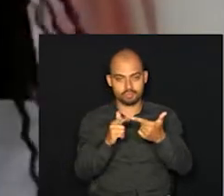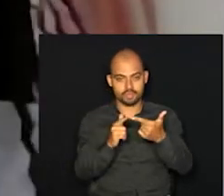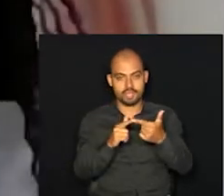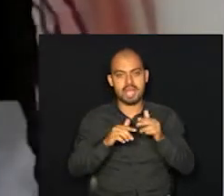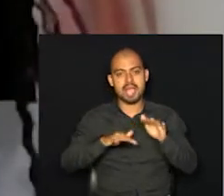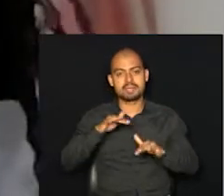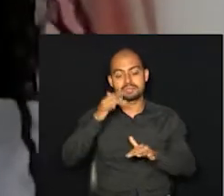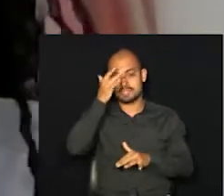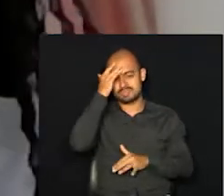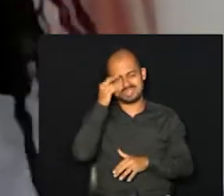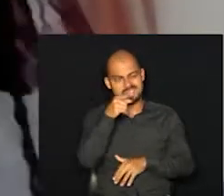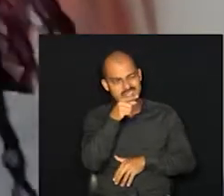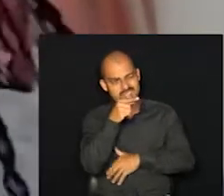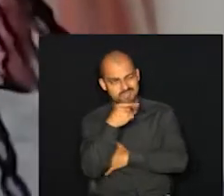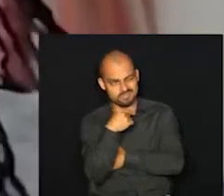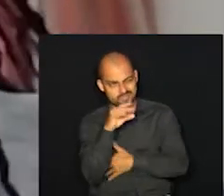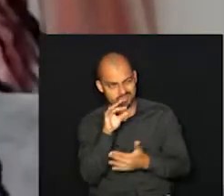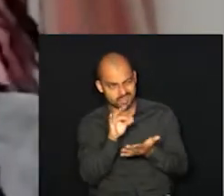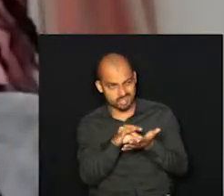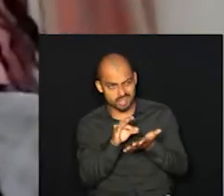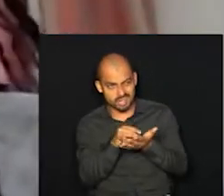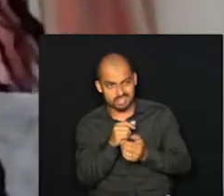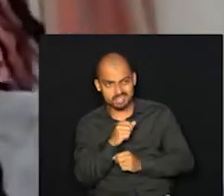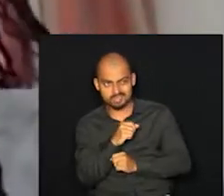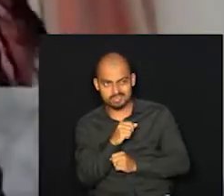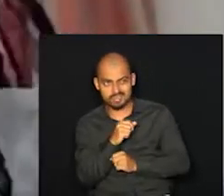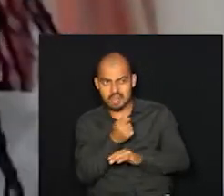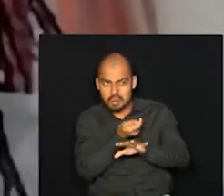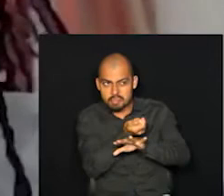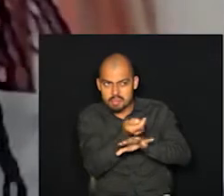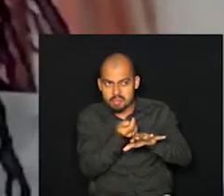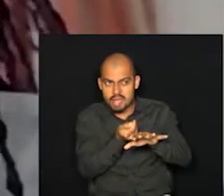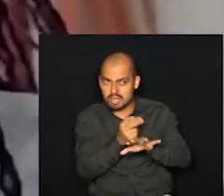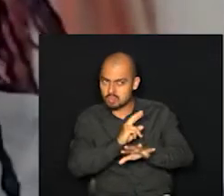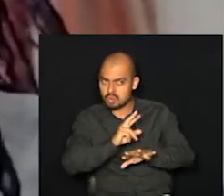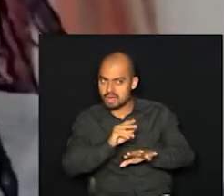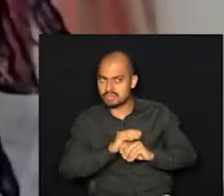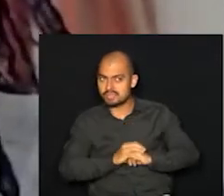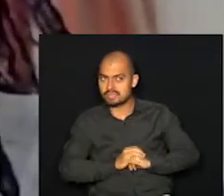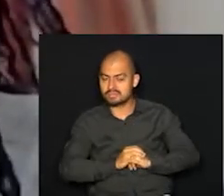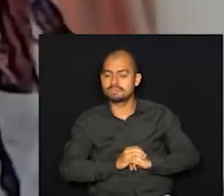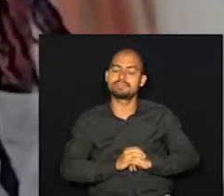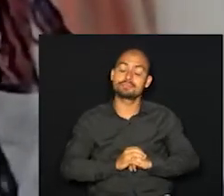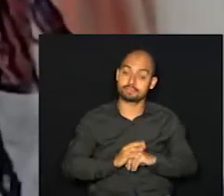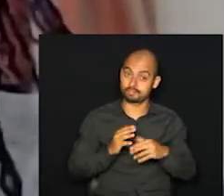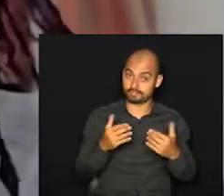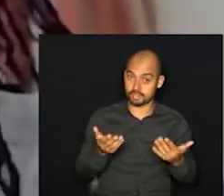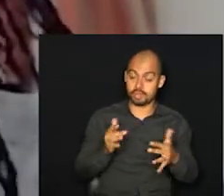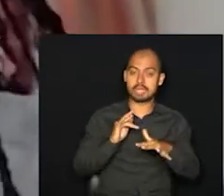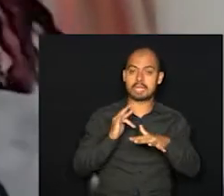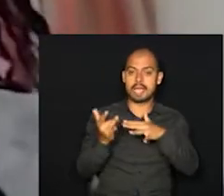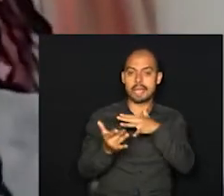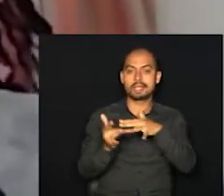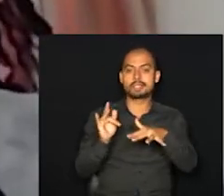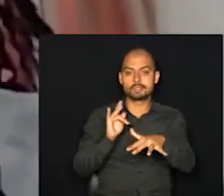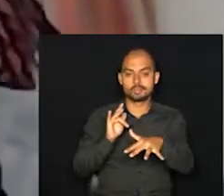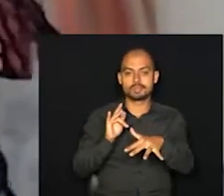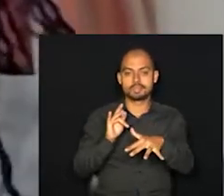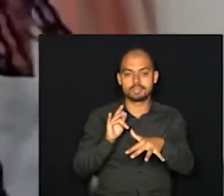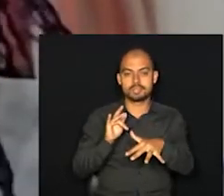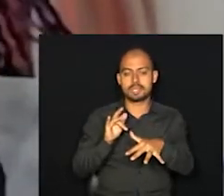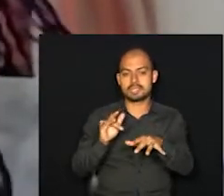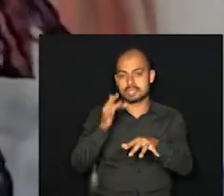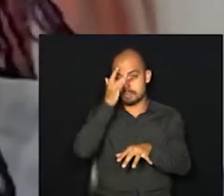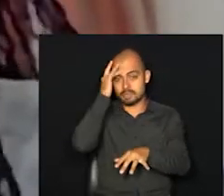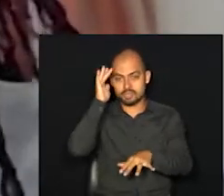é verdade? Ah, mas será que não é fake? Isso nas redes sociais também leva a pessoa a não se